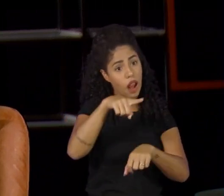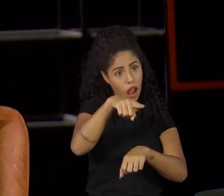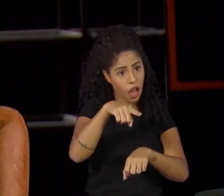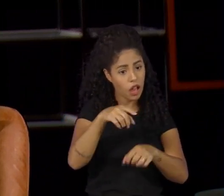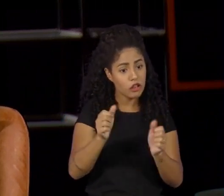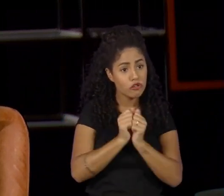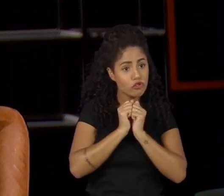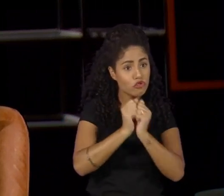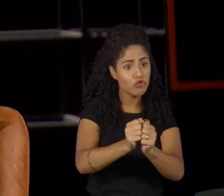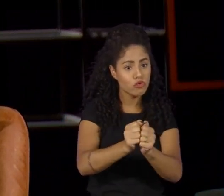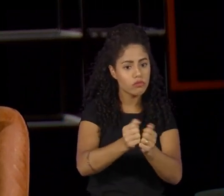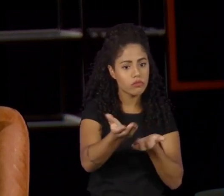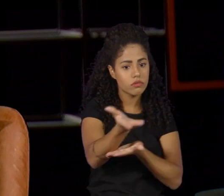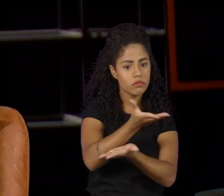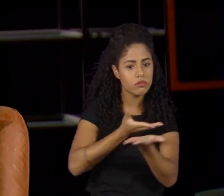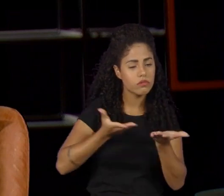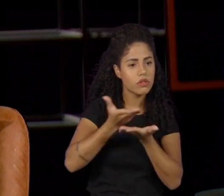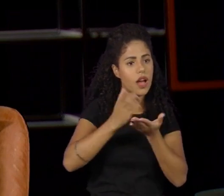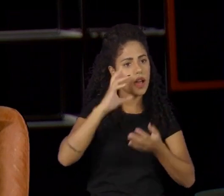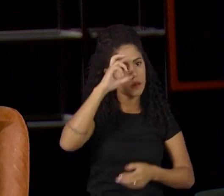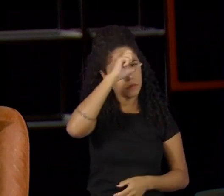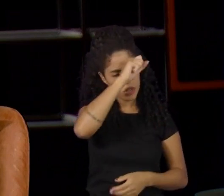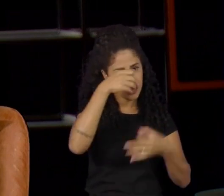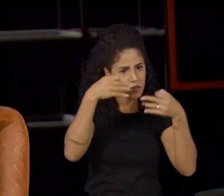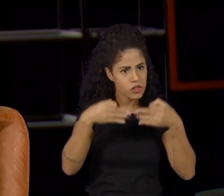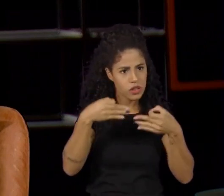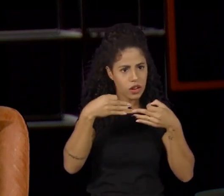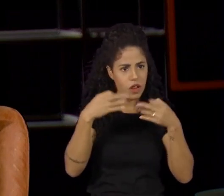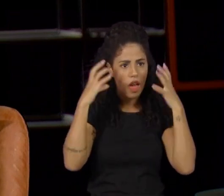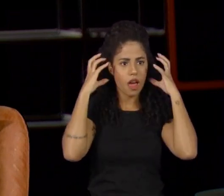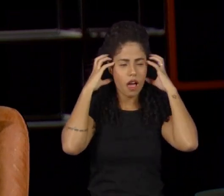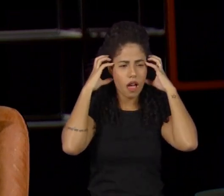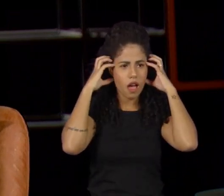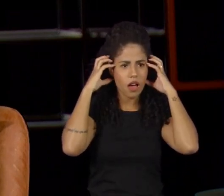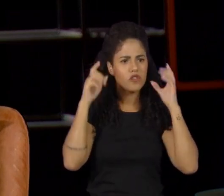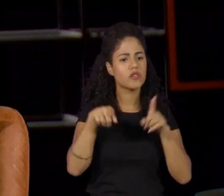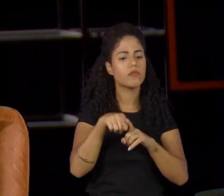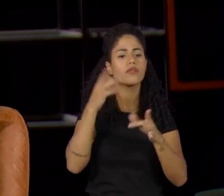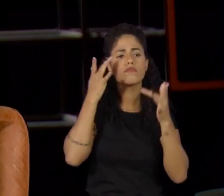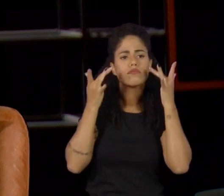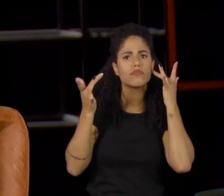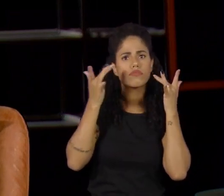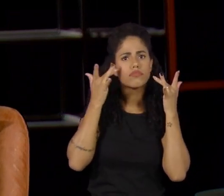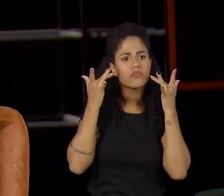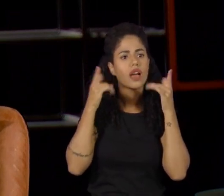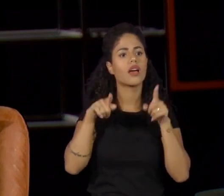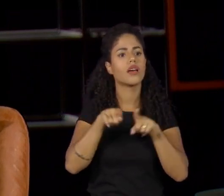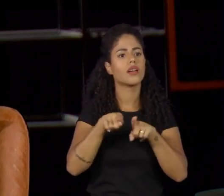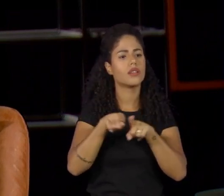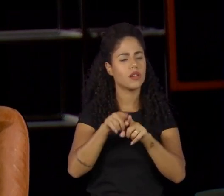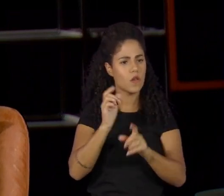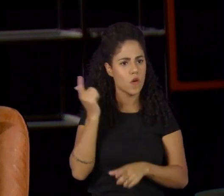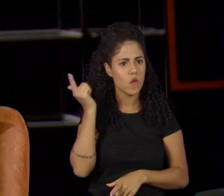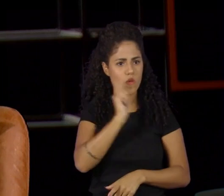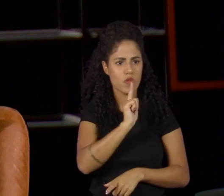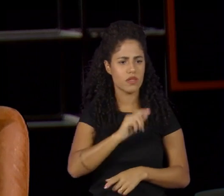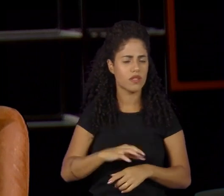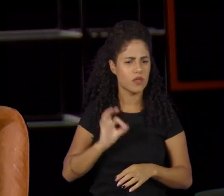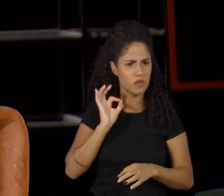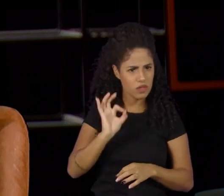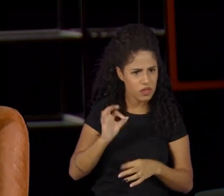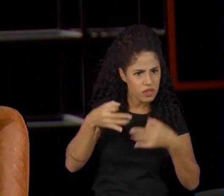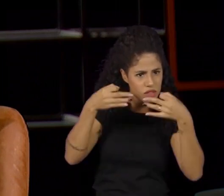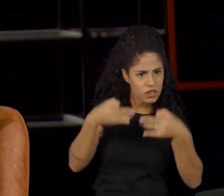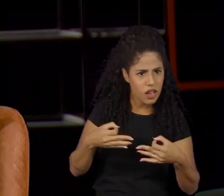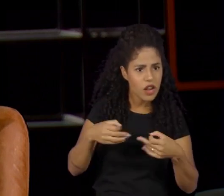no fazer a rádio, no fazer o espetáculo teatral e tal, e também na dublagem, né? Aliás, você disse que essa